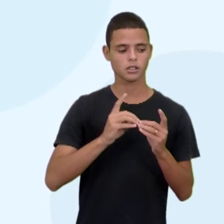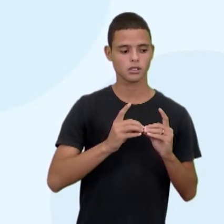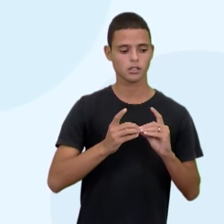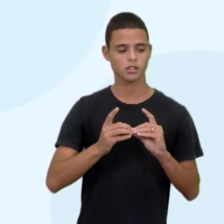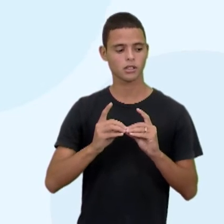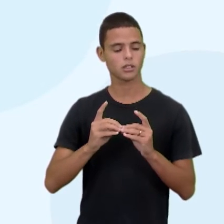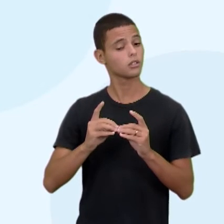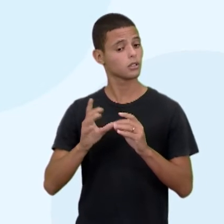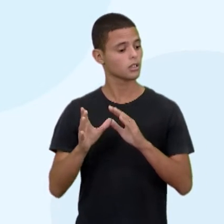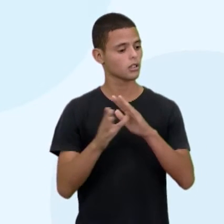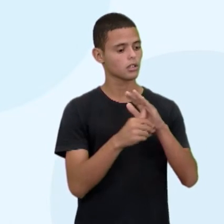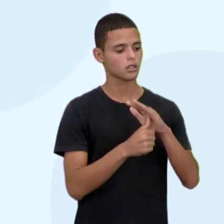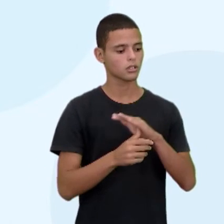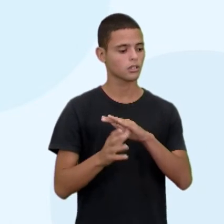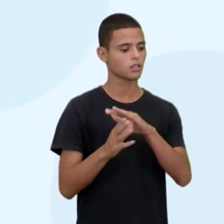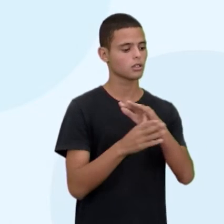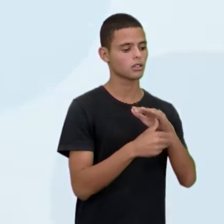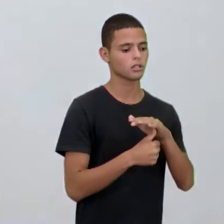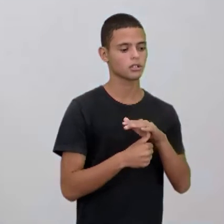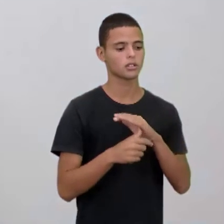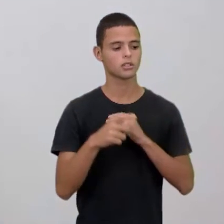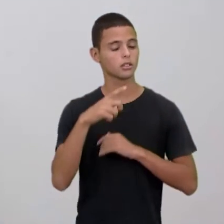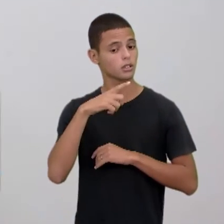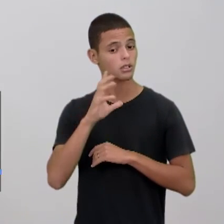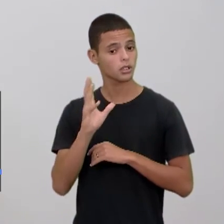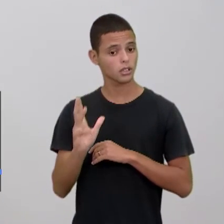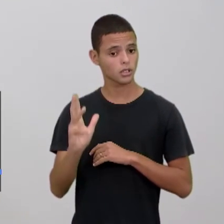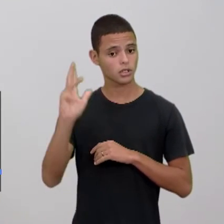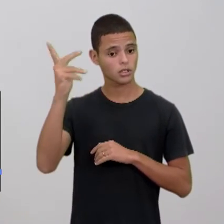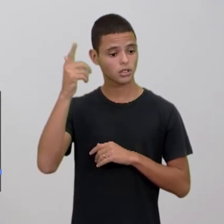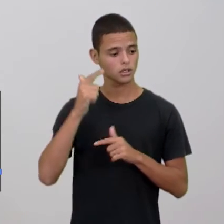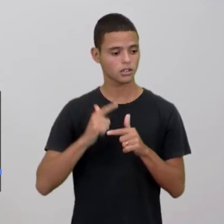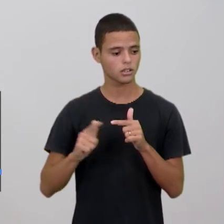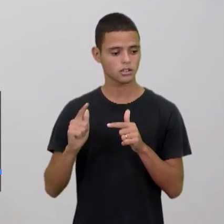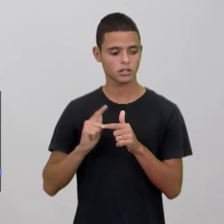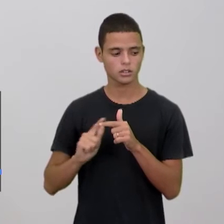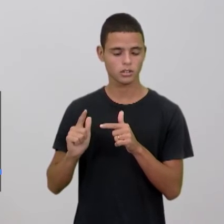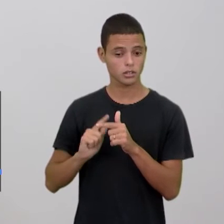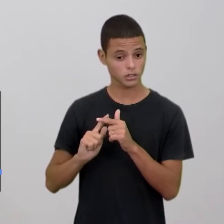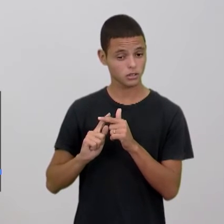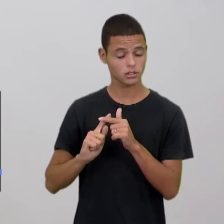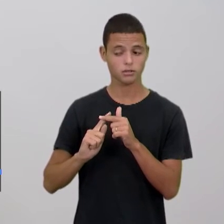tão corrupta que quando teve uma tragédia climática,